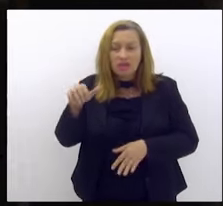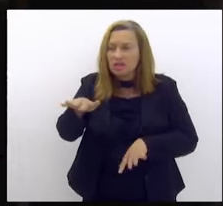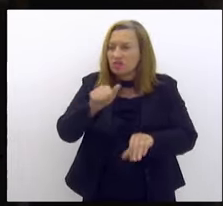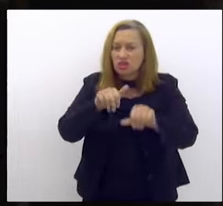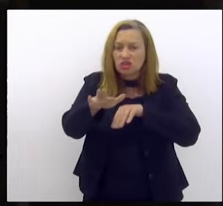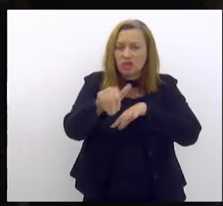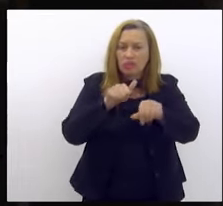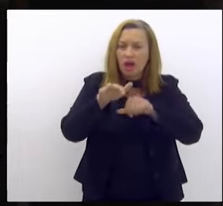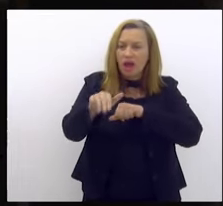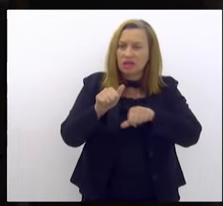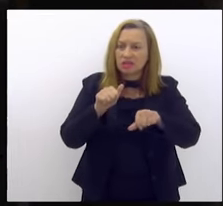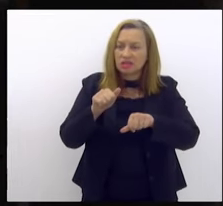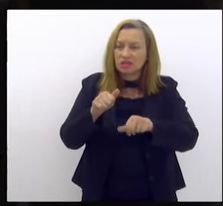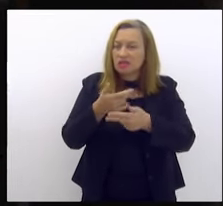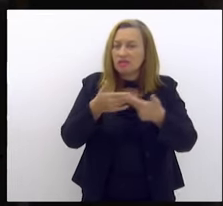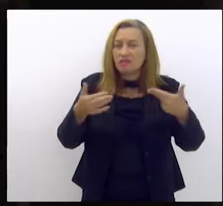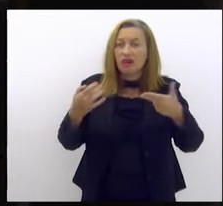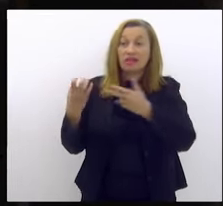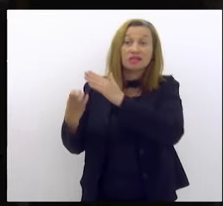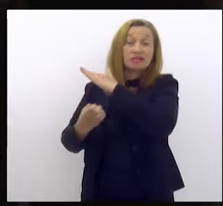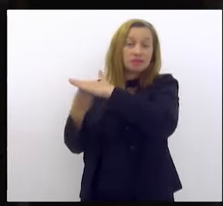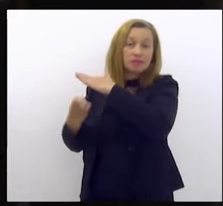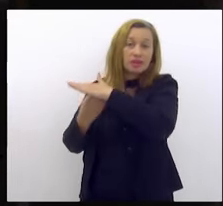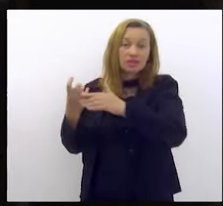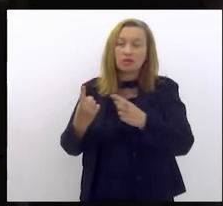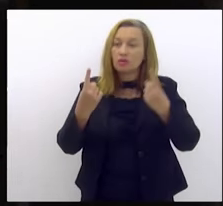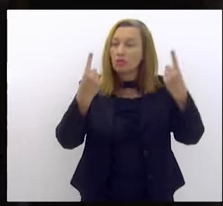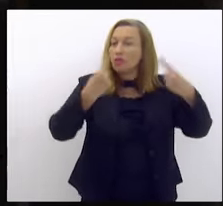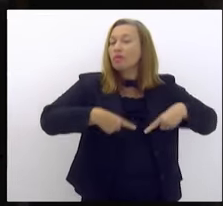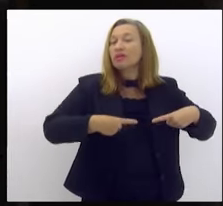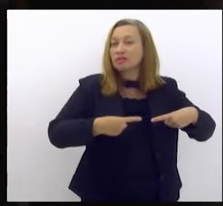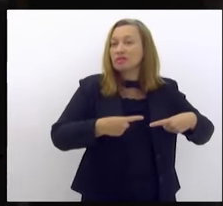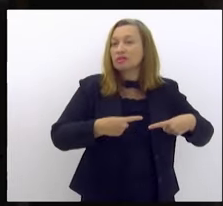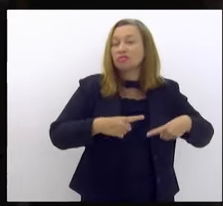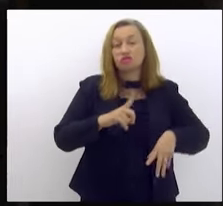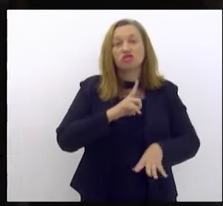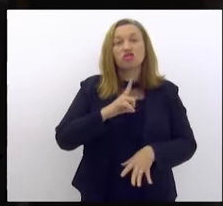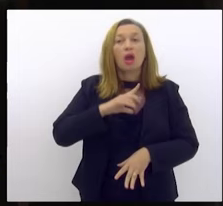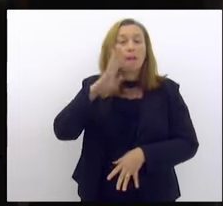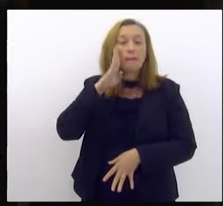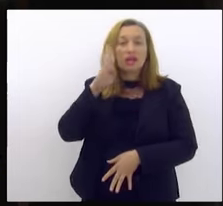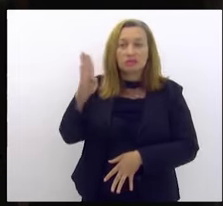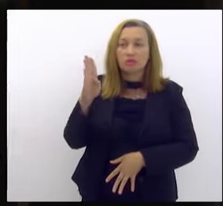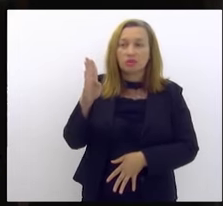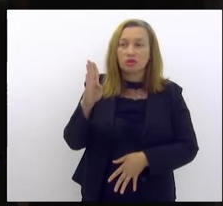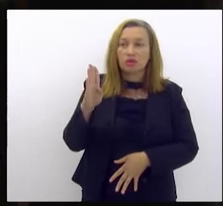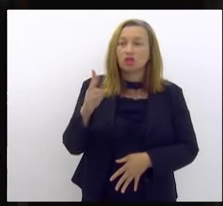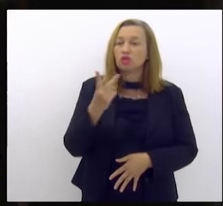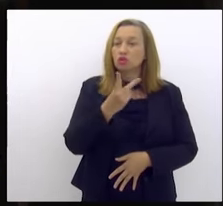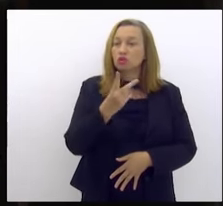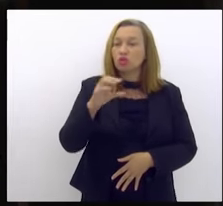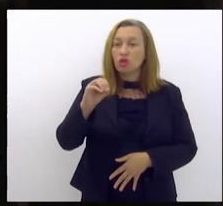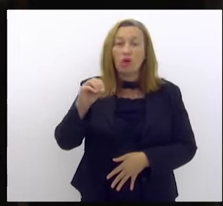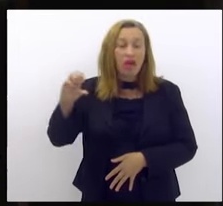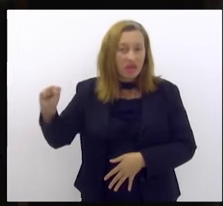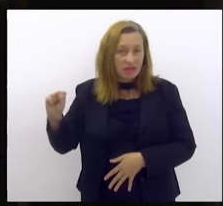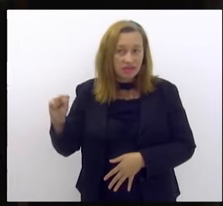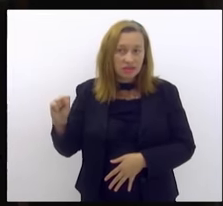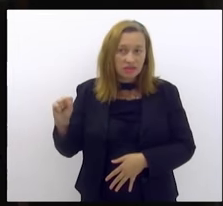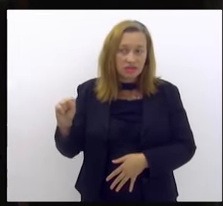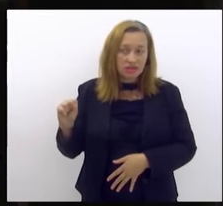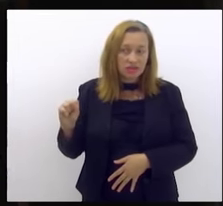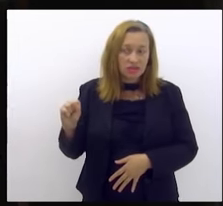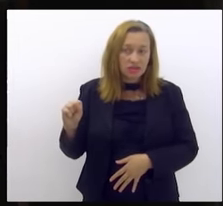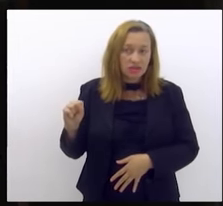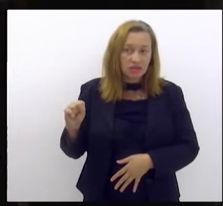vantagem das empresas que concorriam a esse chamamento, principalmente duas OSs que estavam